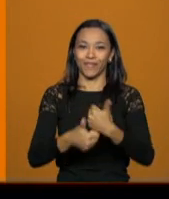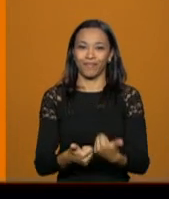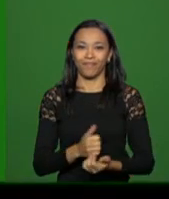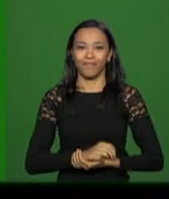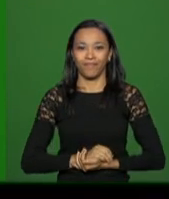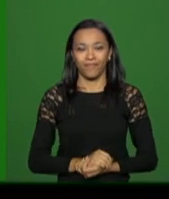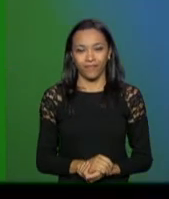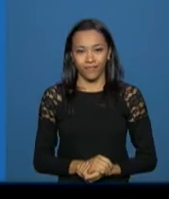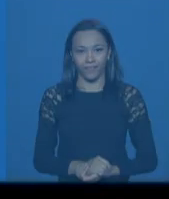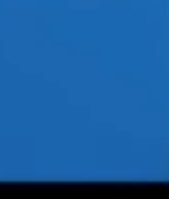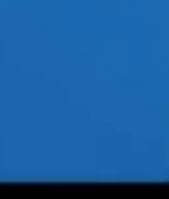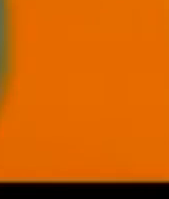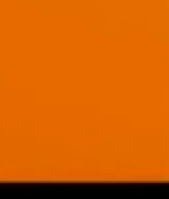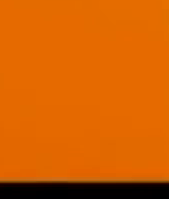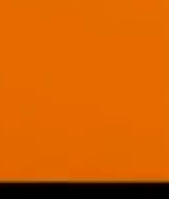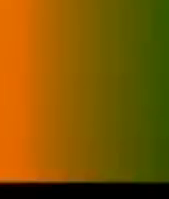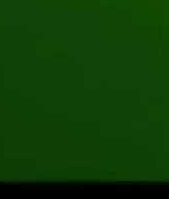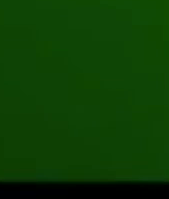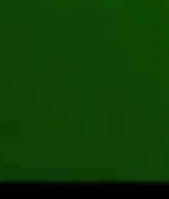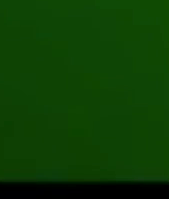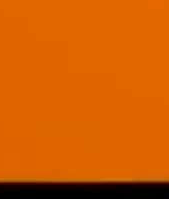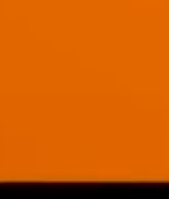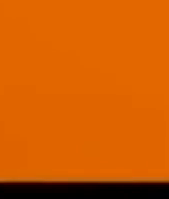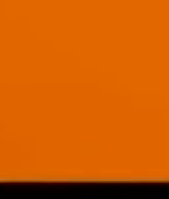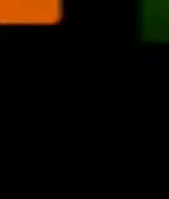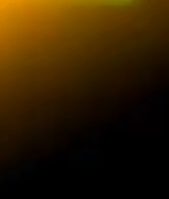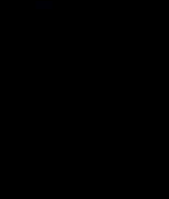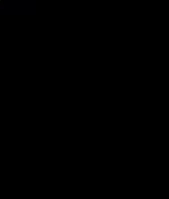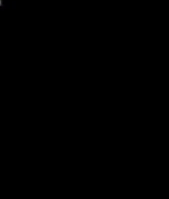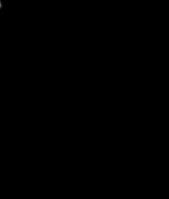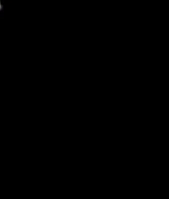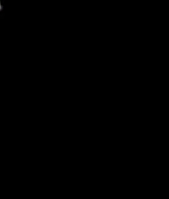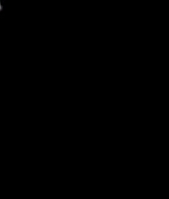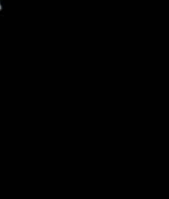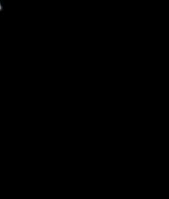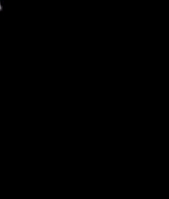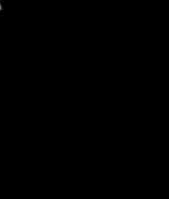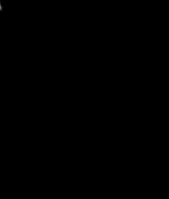Brasil, país rico é país sem pobreza.